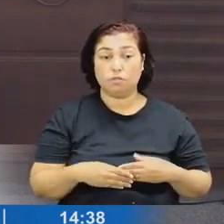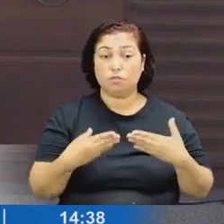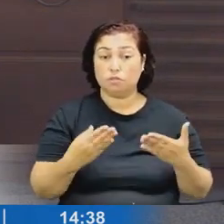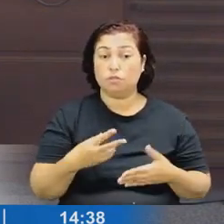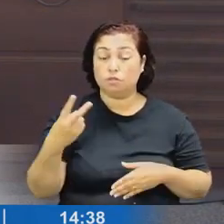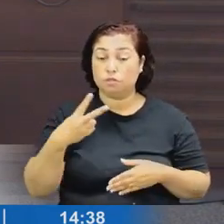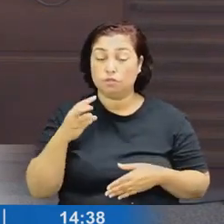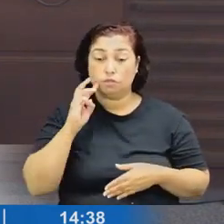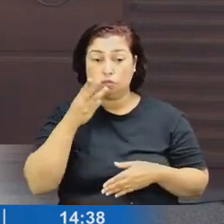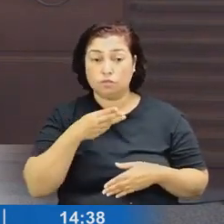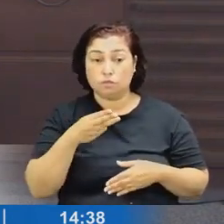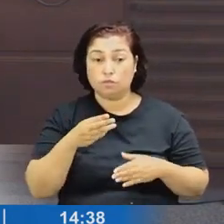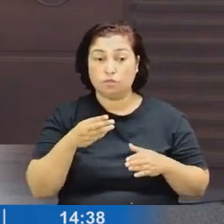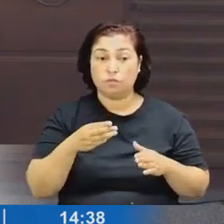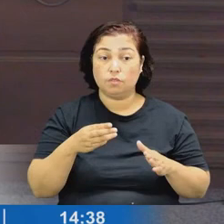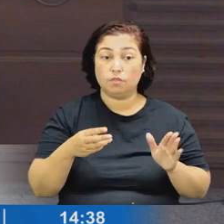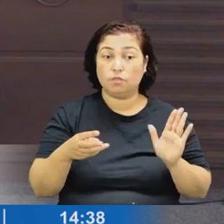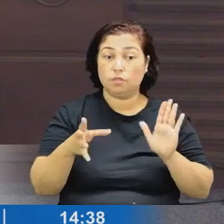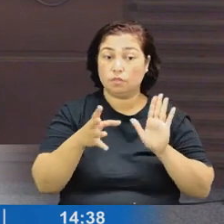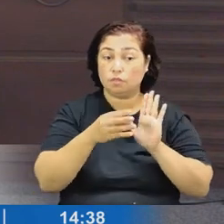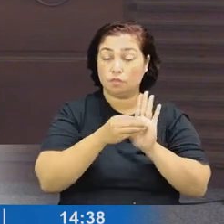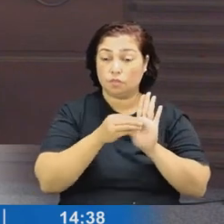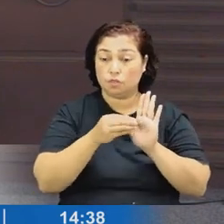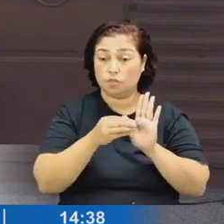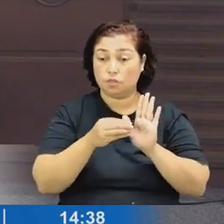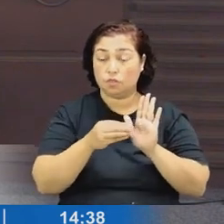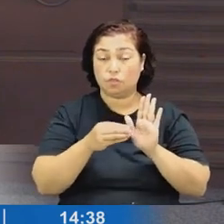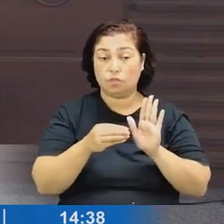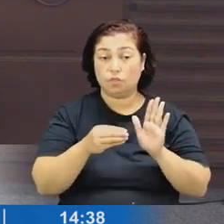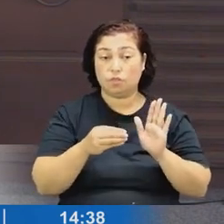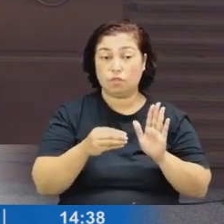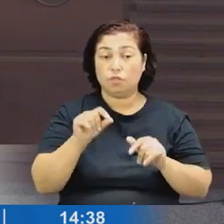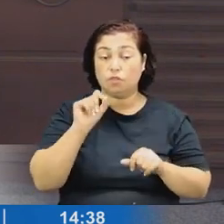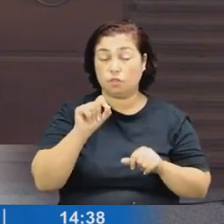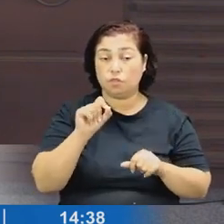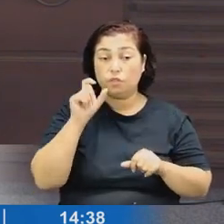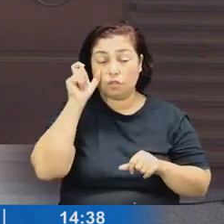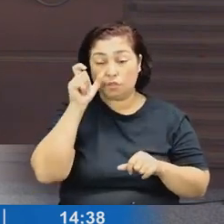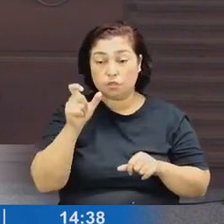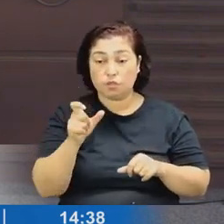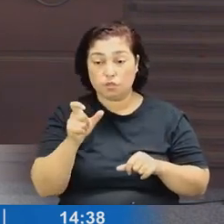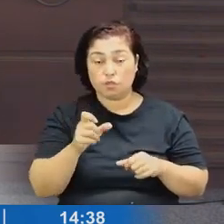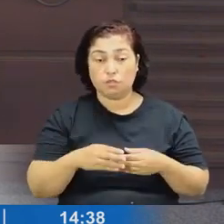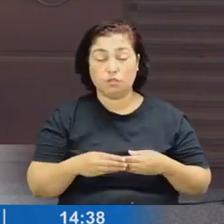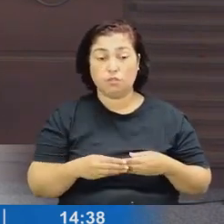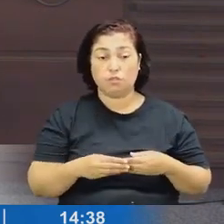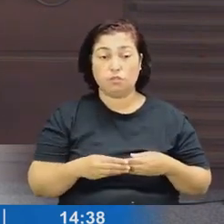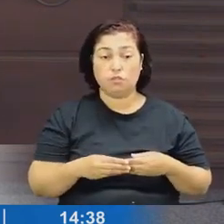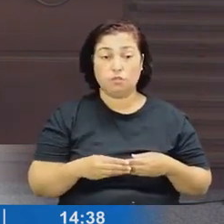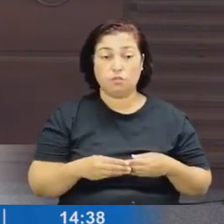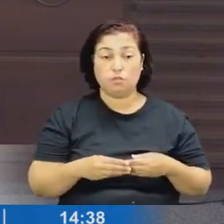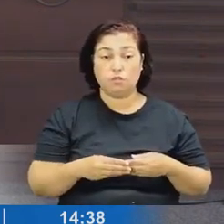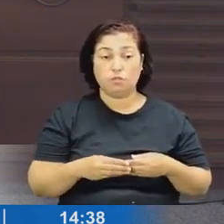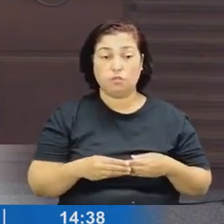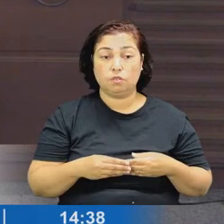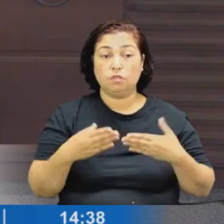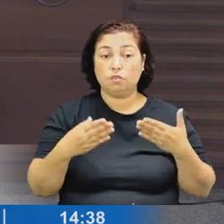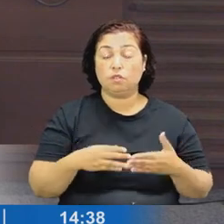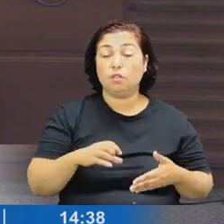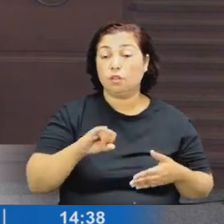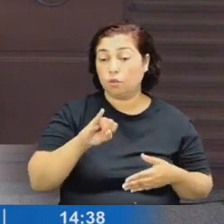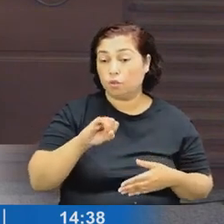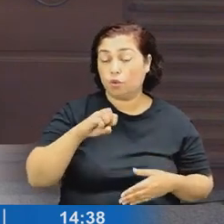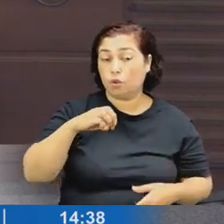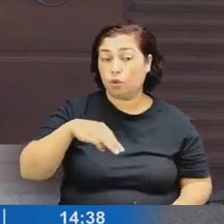e você teve um cadastro porque é isso Que é isso que interessa impulsionamento para que que é o impulsionamento